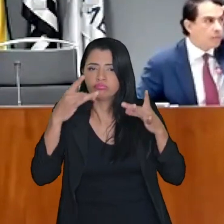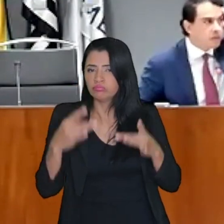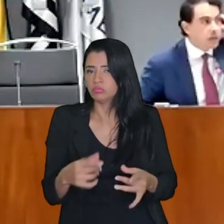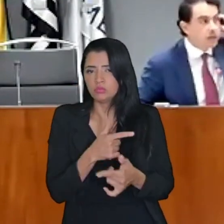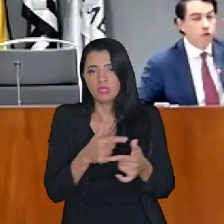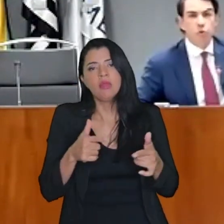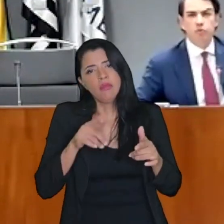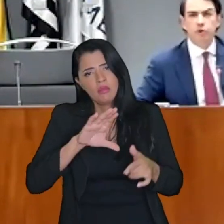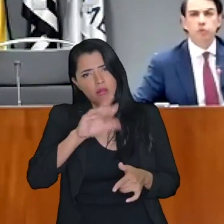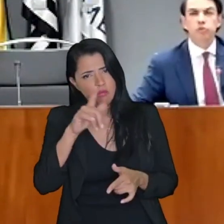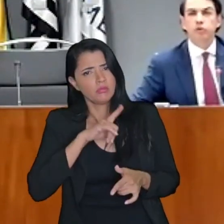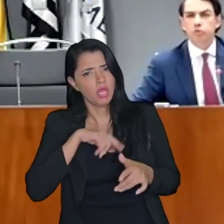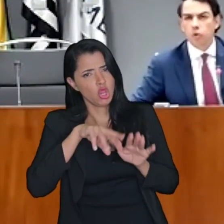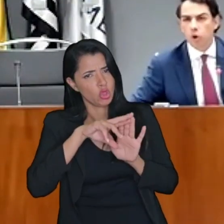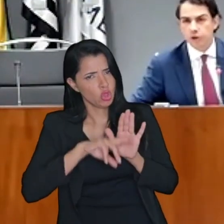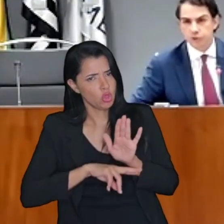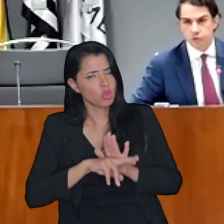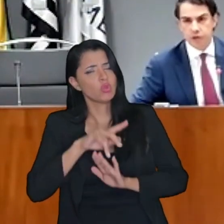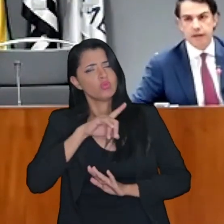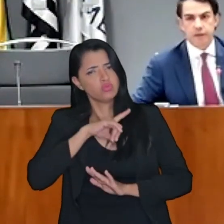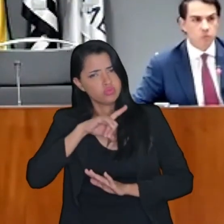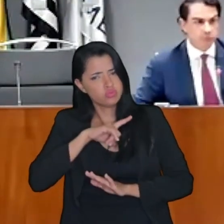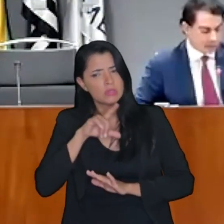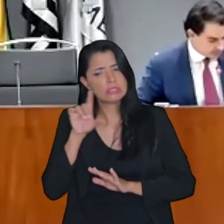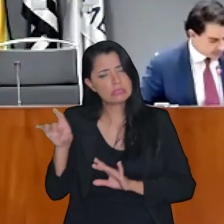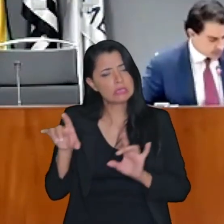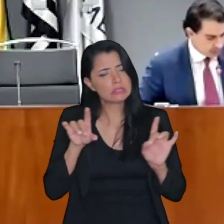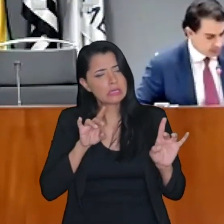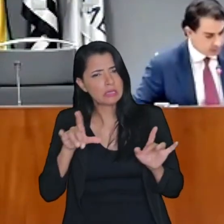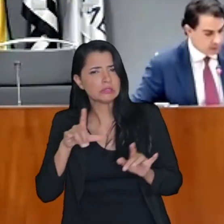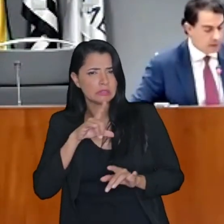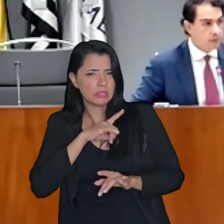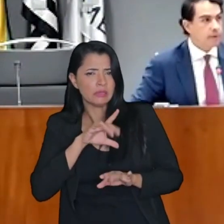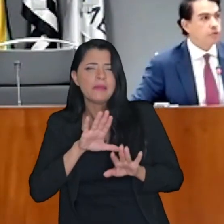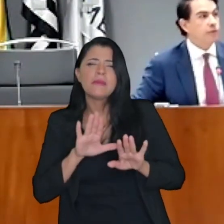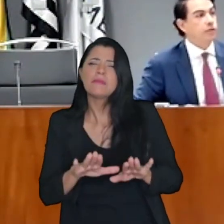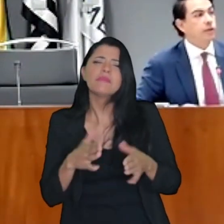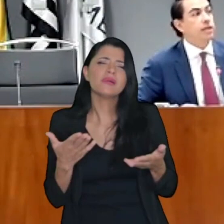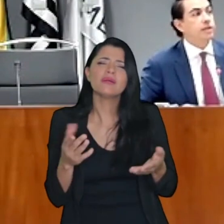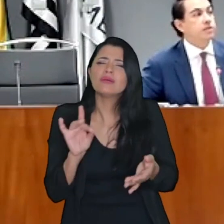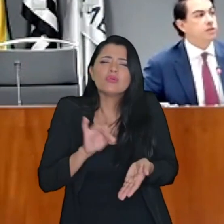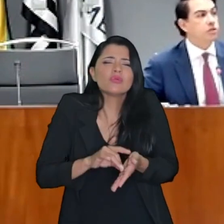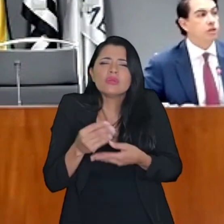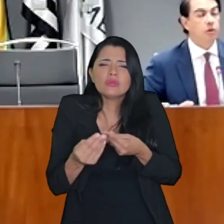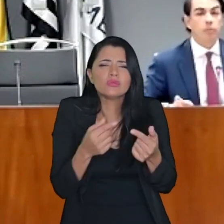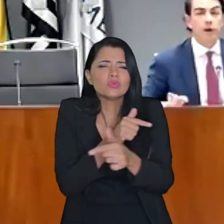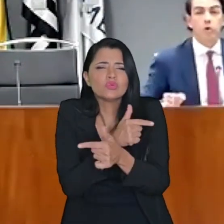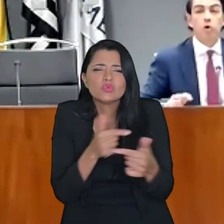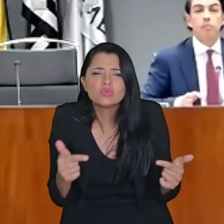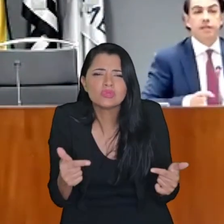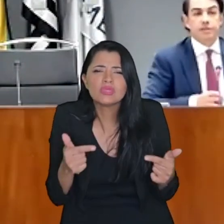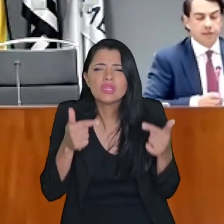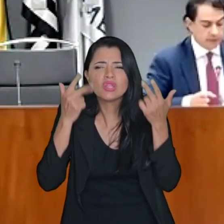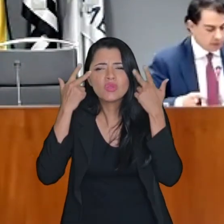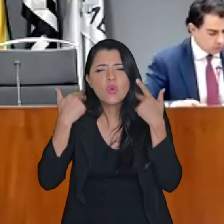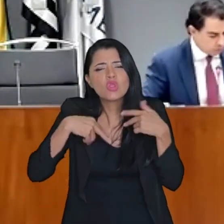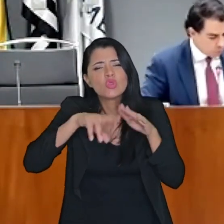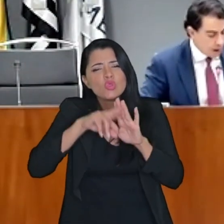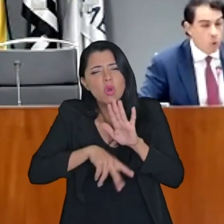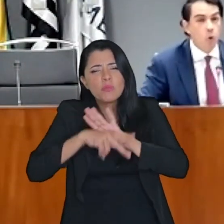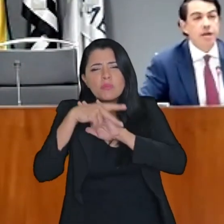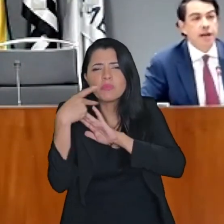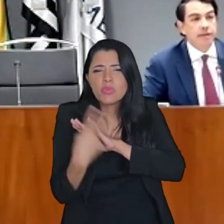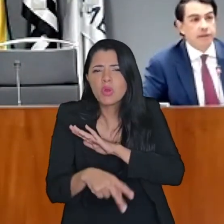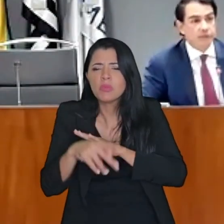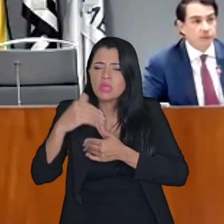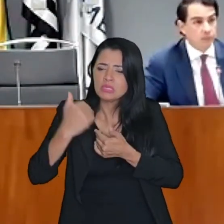algumas normas de conteúdo deontológico de cada uma dessas carreiras, mas o fato é que não existe uma normatização ou